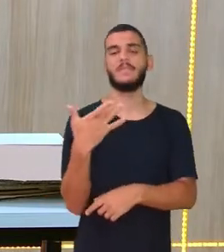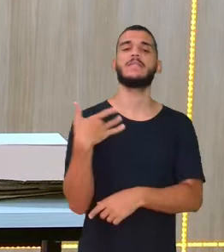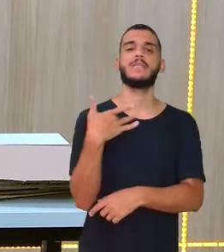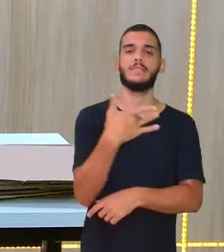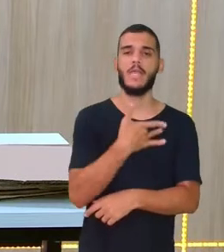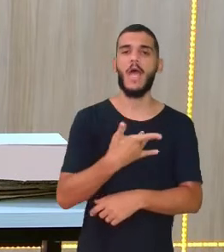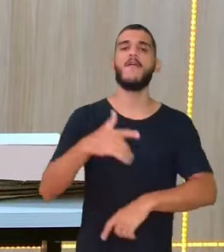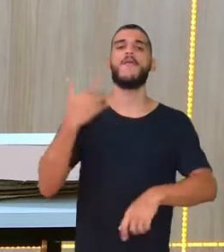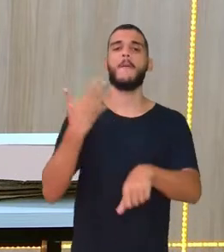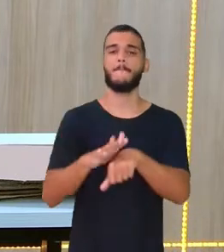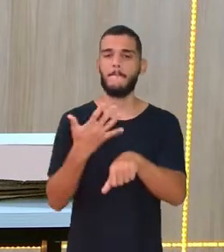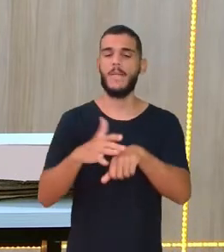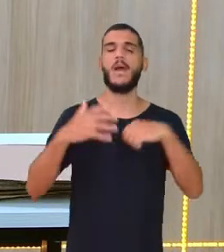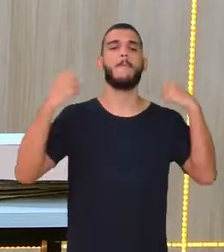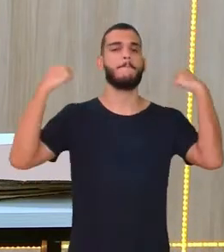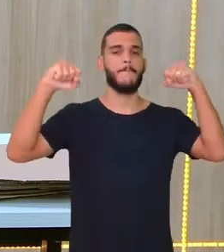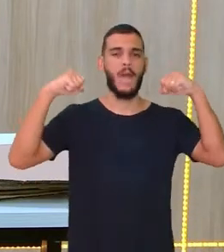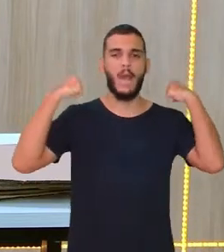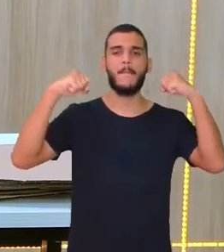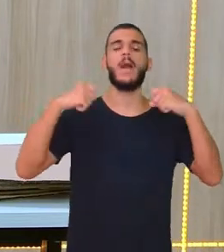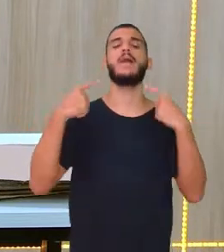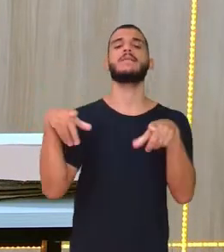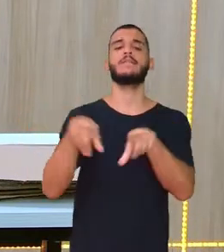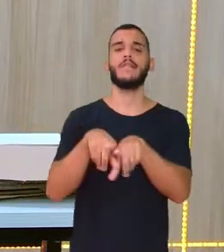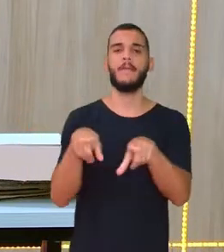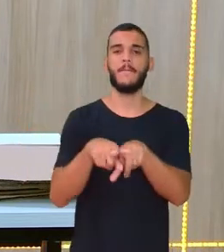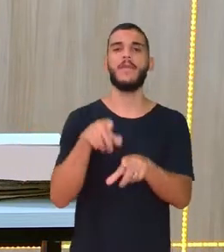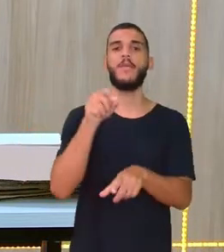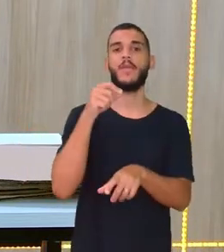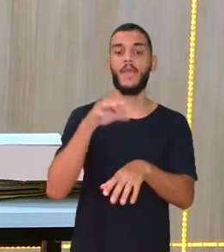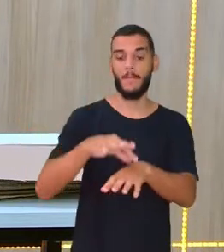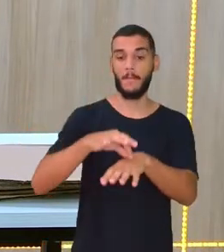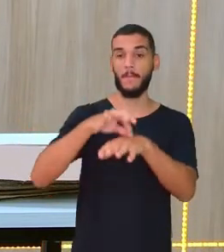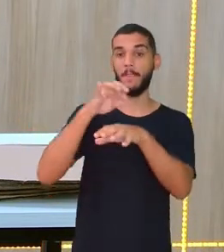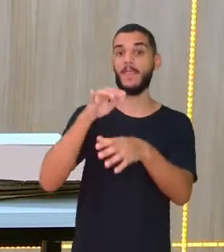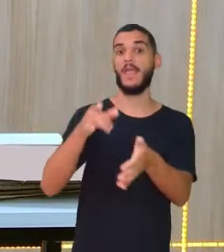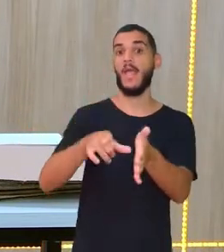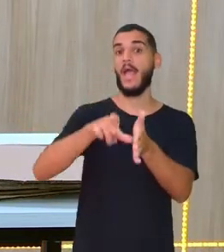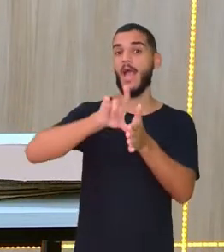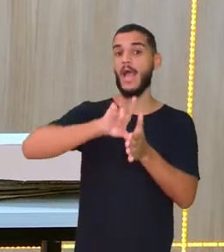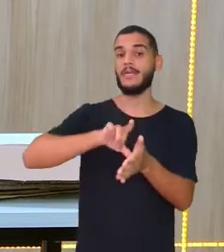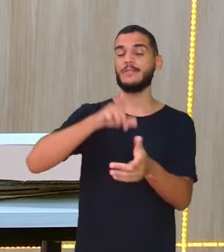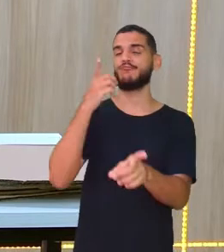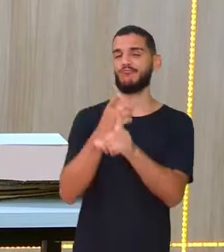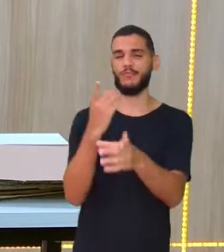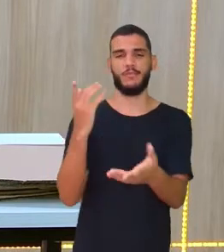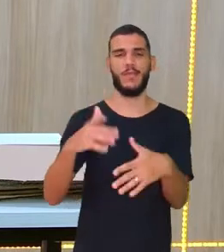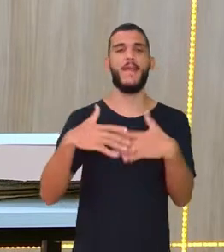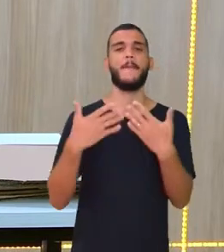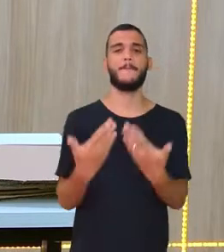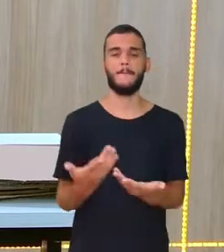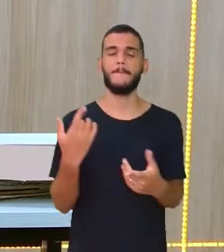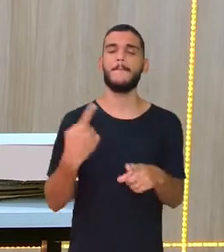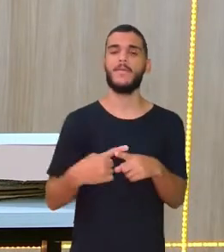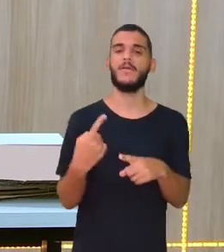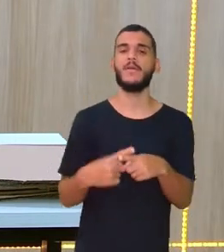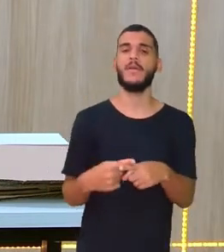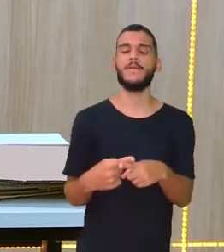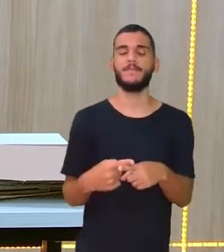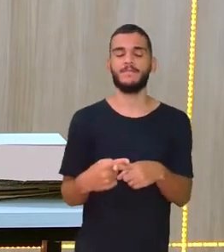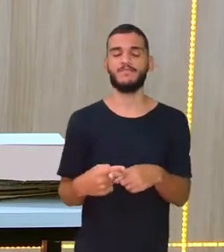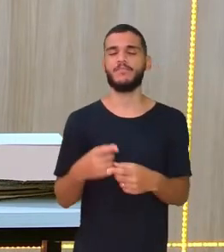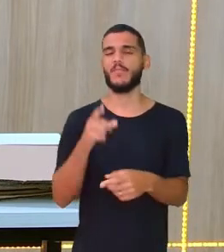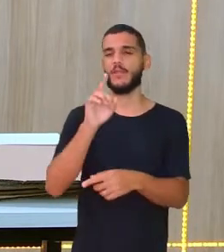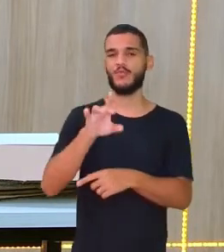atividade física, e também a questão aí do diagnóstico precoce através desses exames, que aí também não só a questão